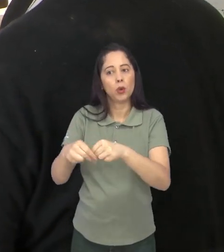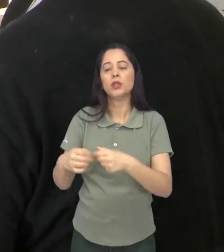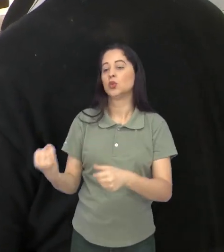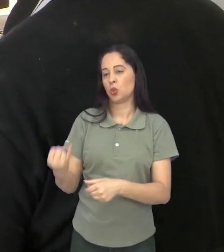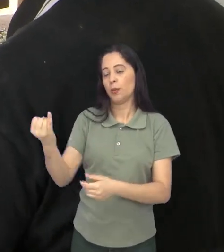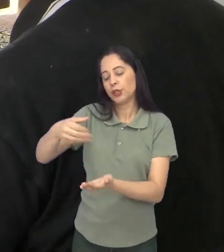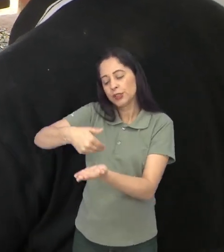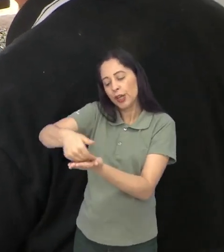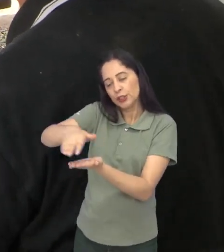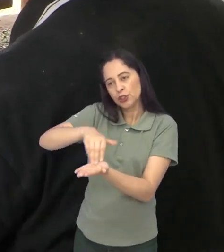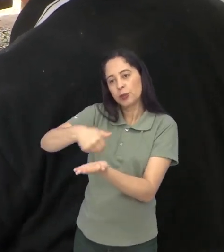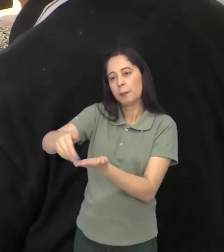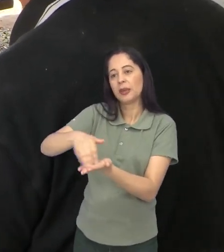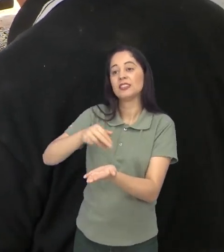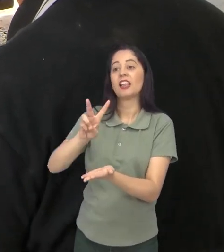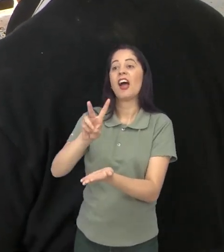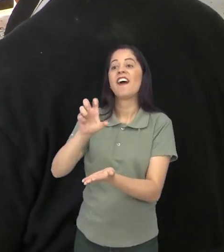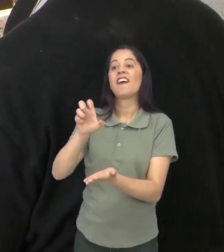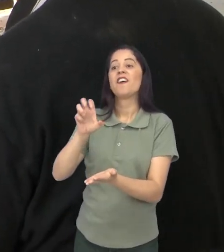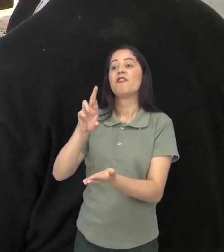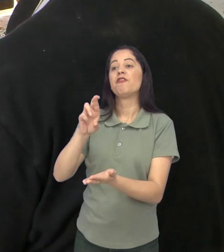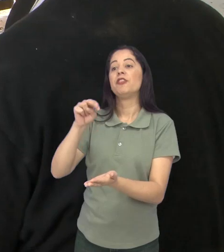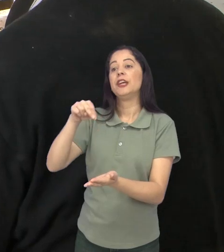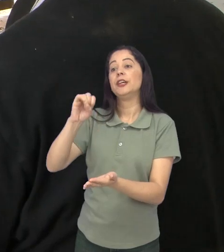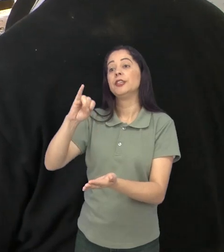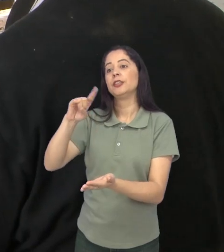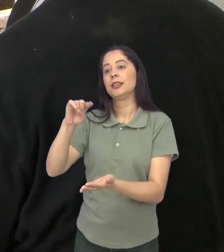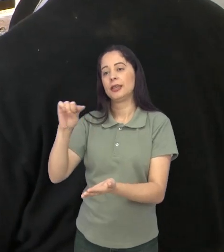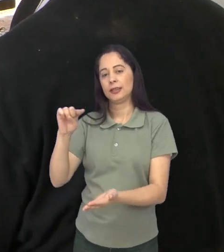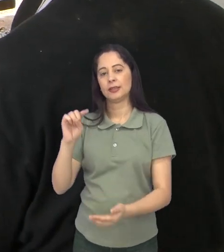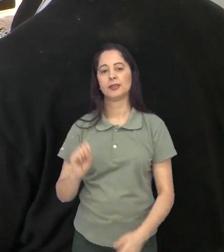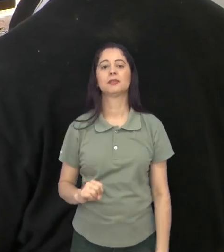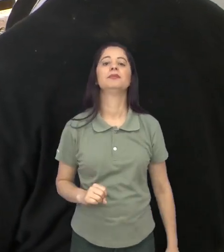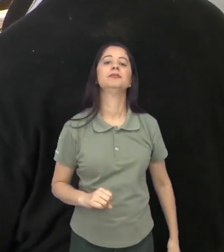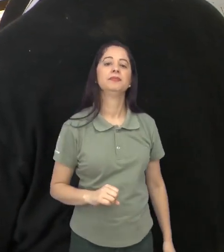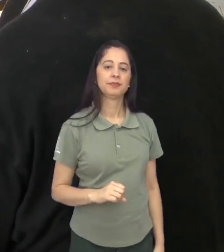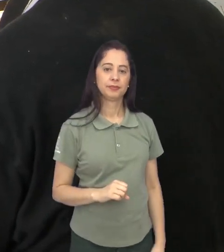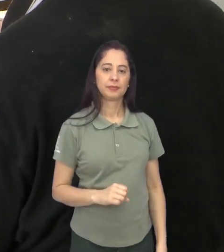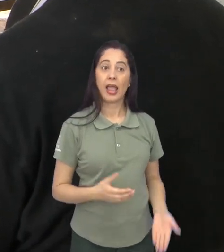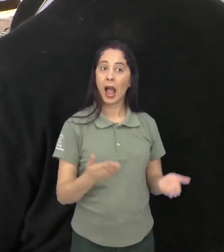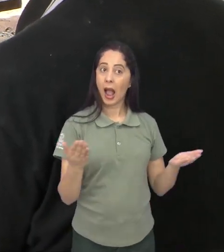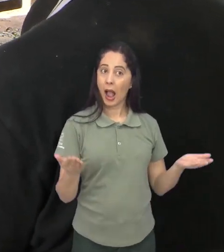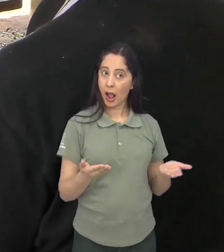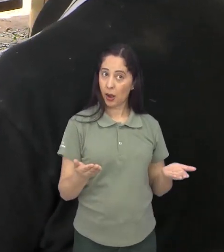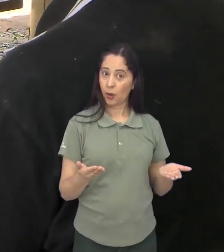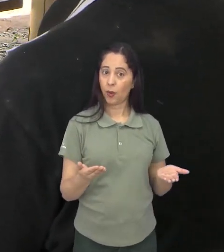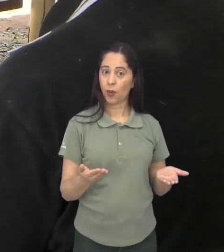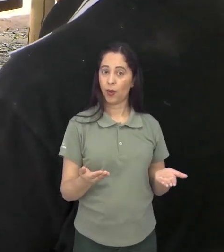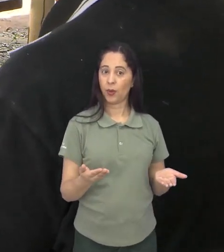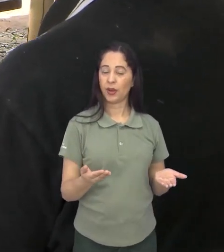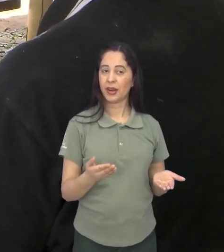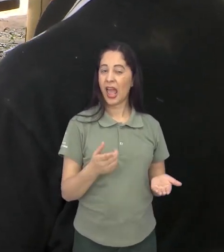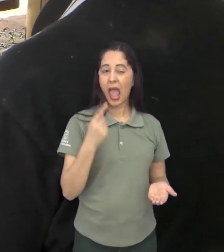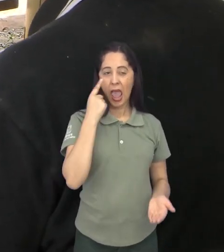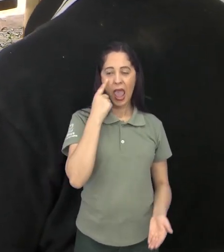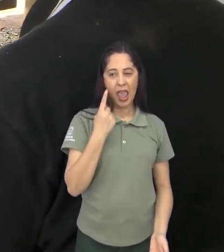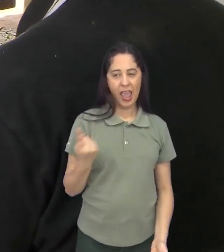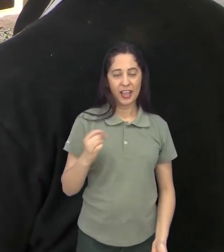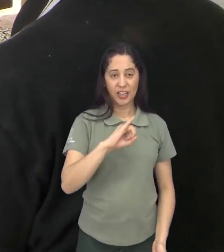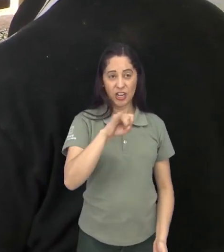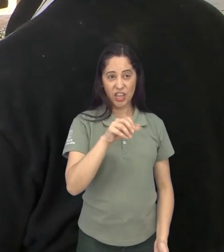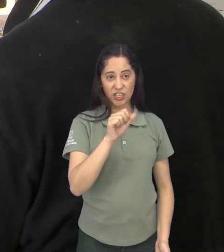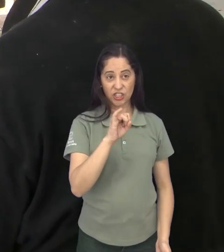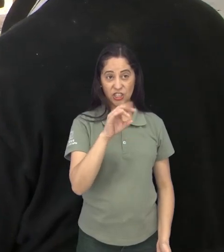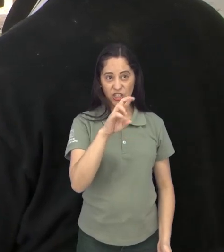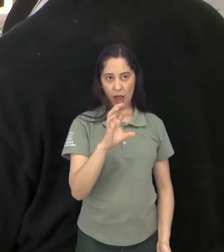Durabilidade do em objeto. Em relação ao caruncho. Ao caruncho também. É. É isso. Agora o seu Jair